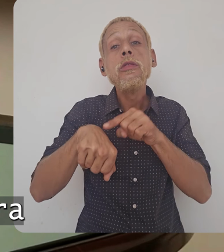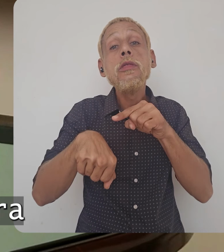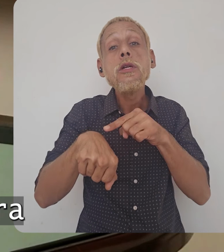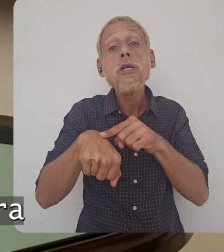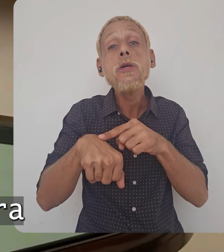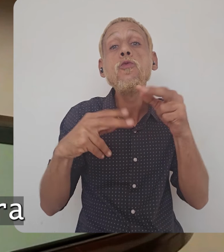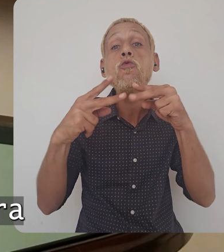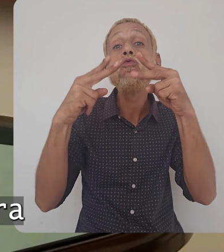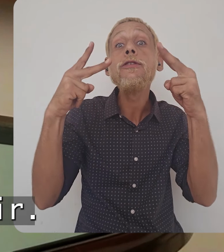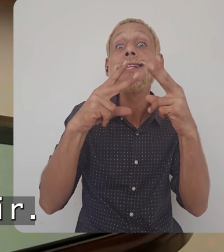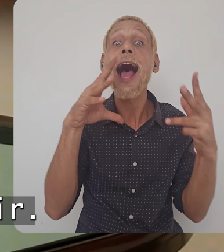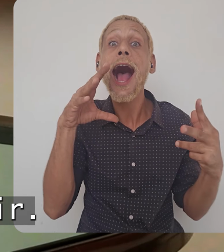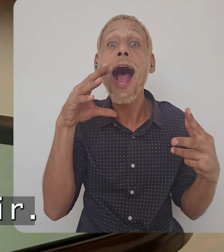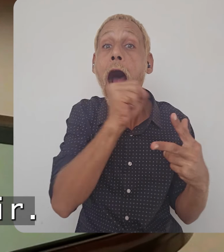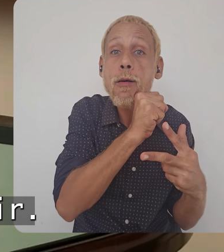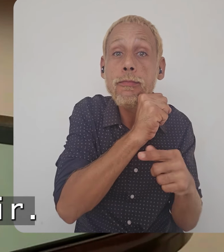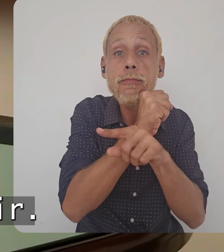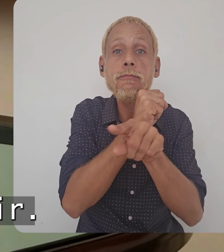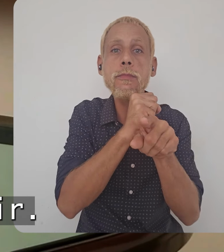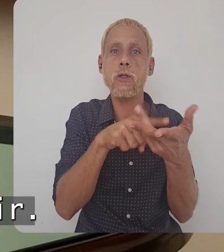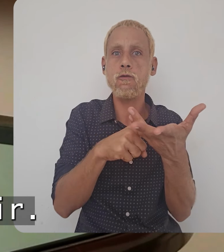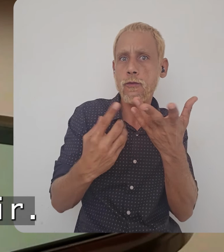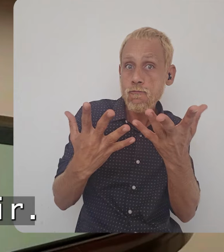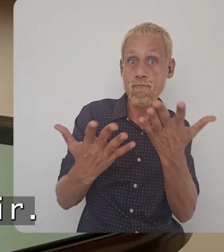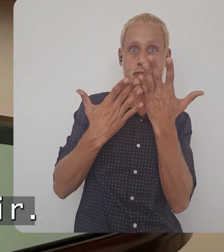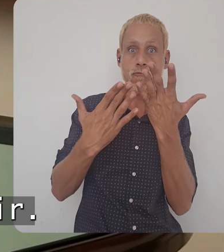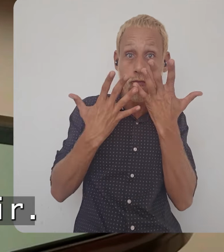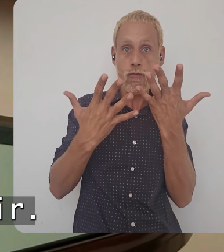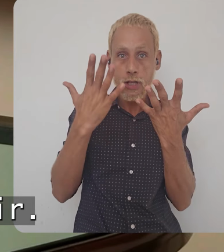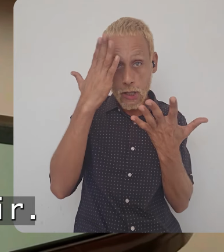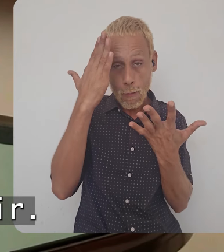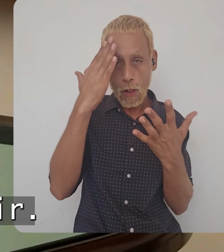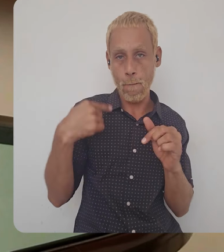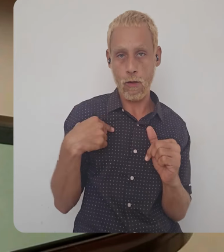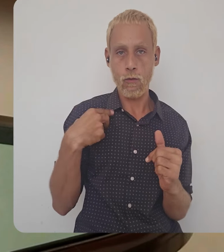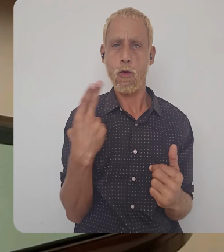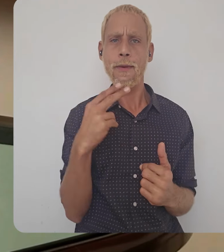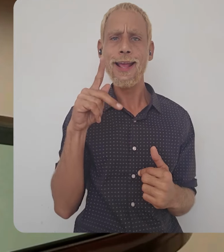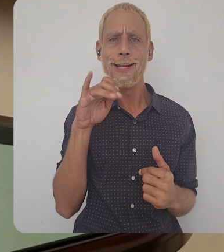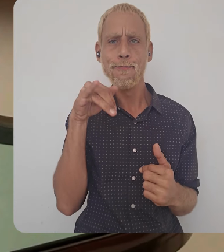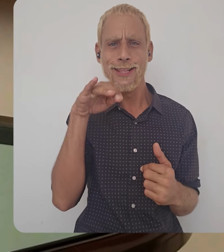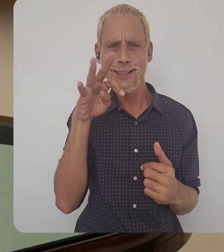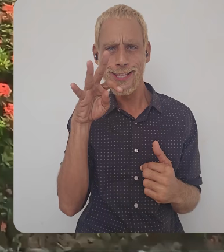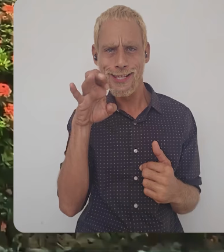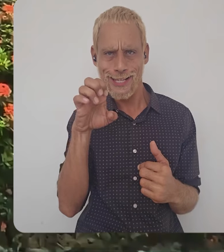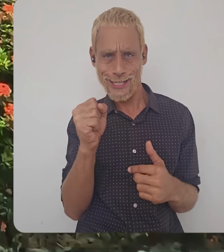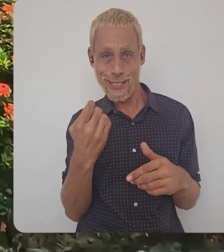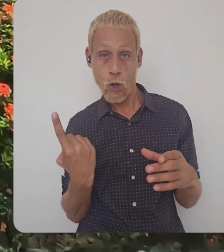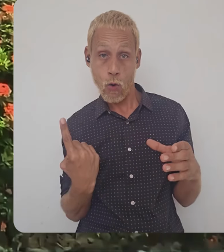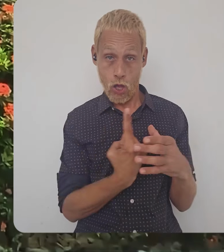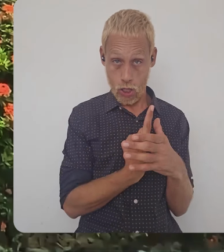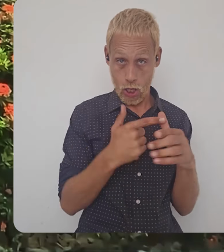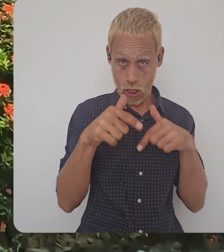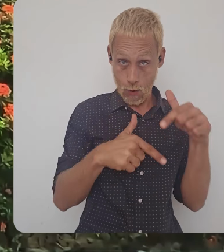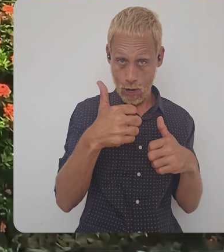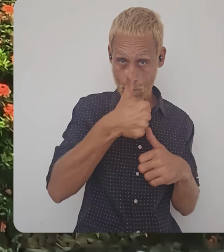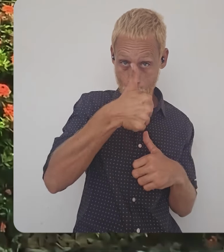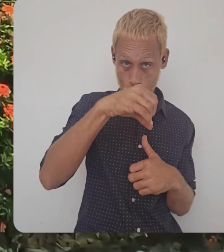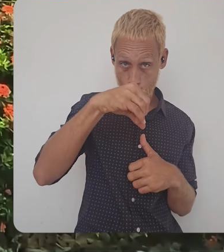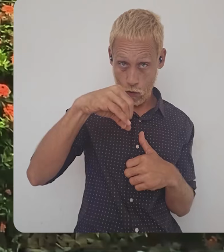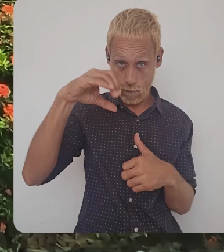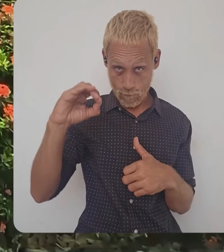celular, o tempo da notícia já começou a diminuir para chegar até a gente. Meu nome é Kennedy